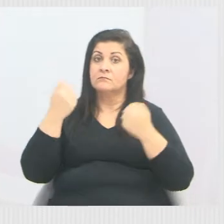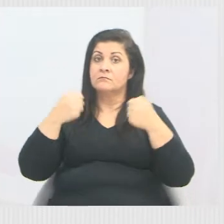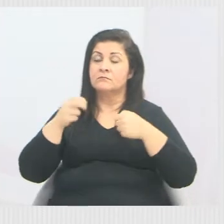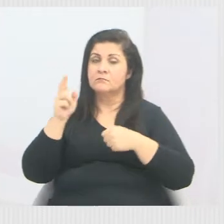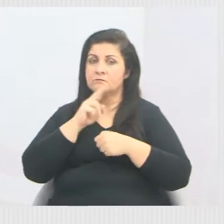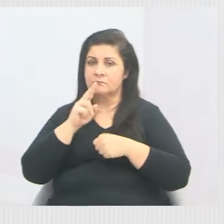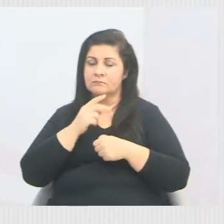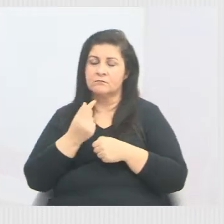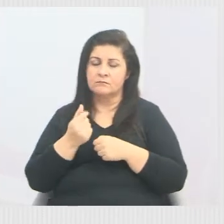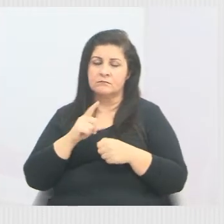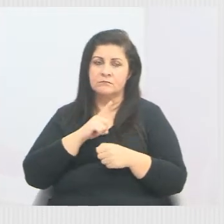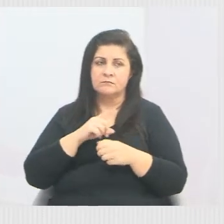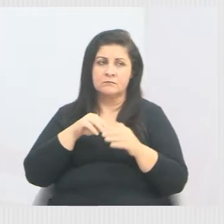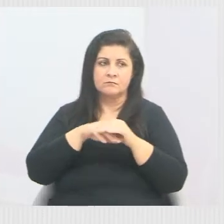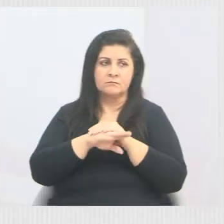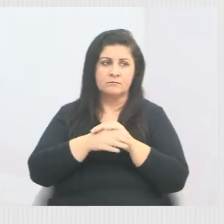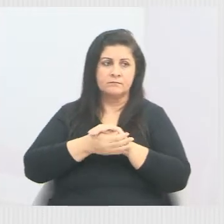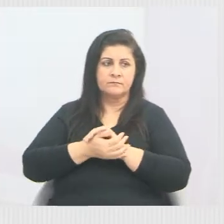aqui também,